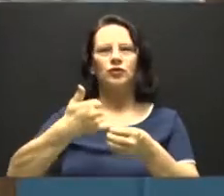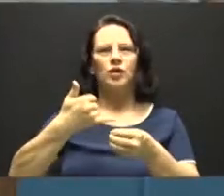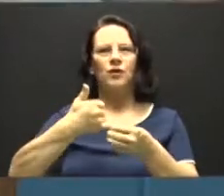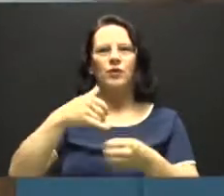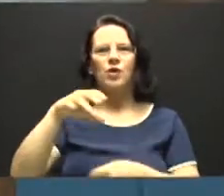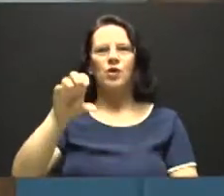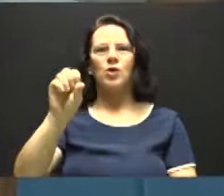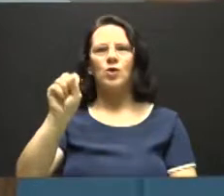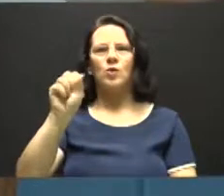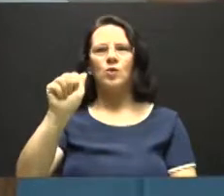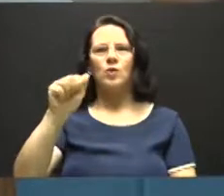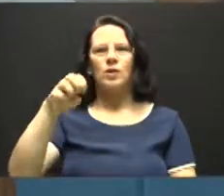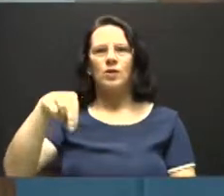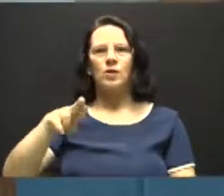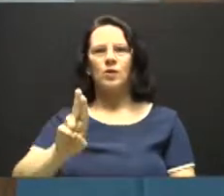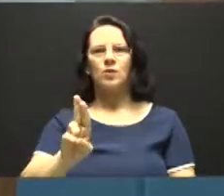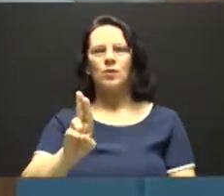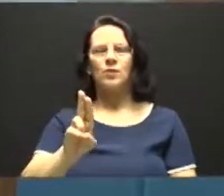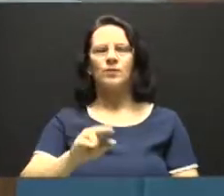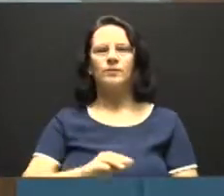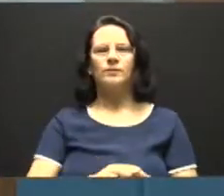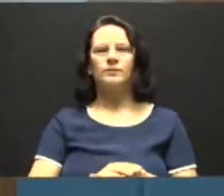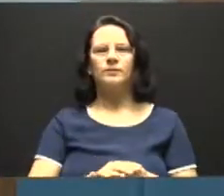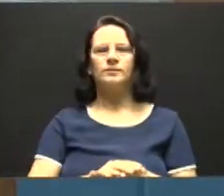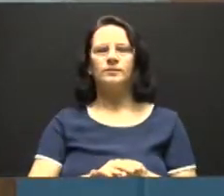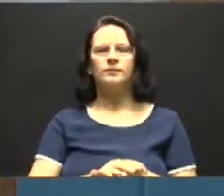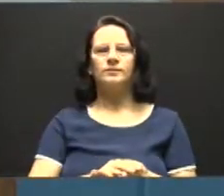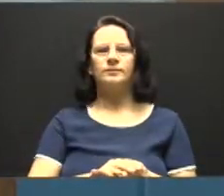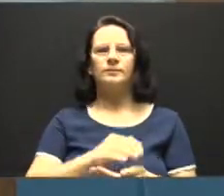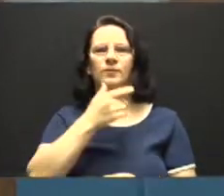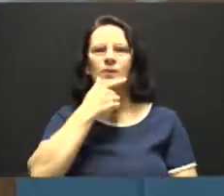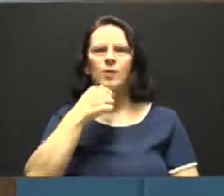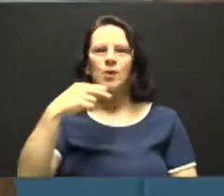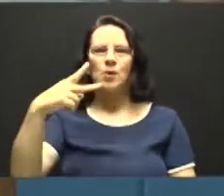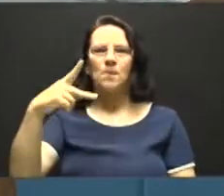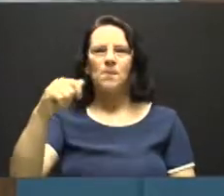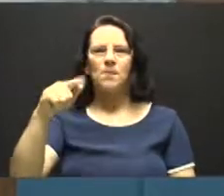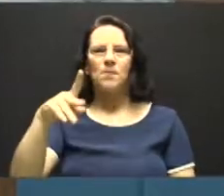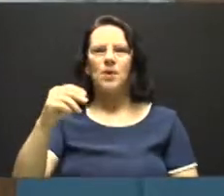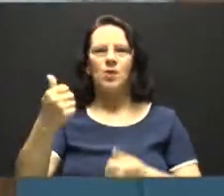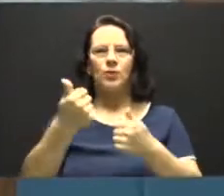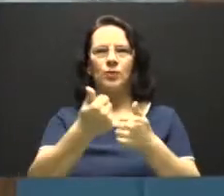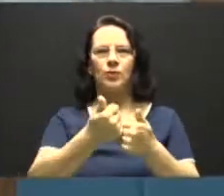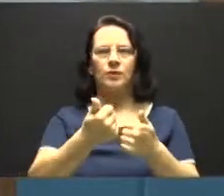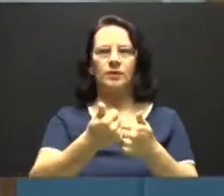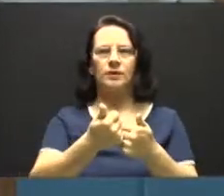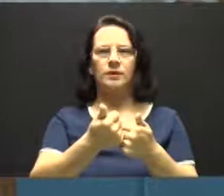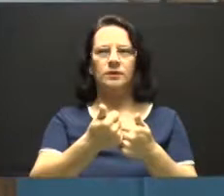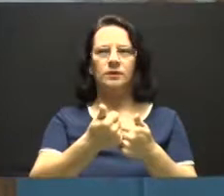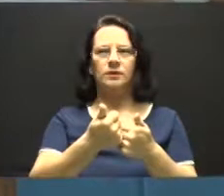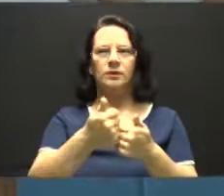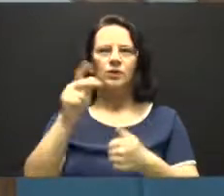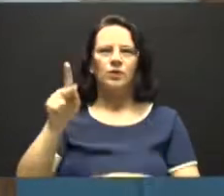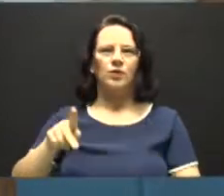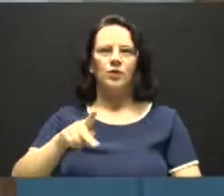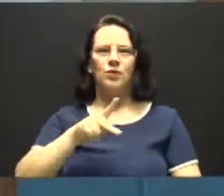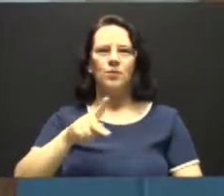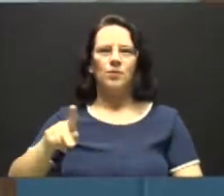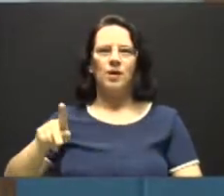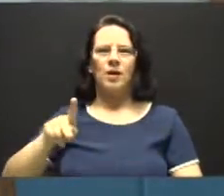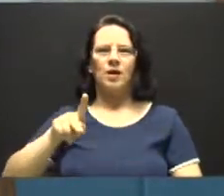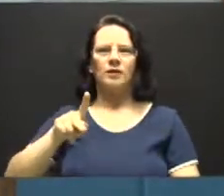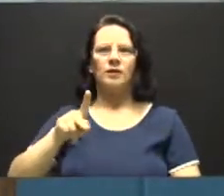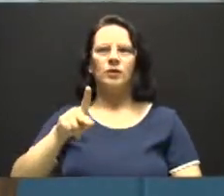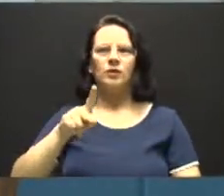samu senhor paulo césar dos santos representando o padre josé paulo